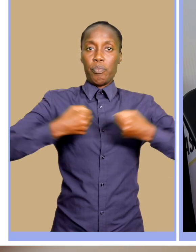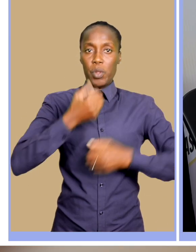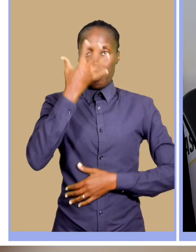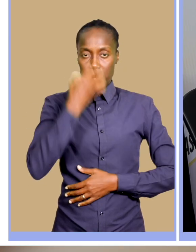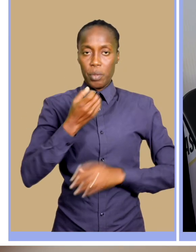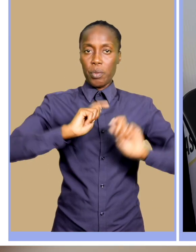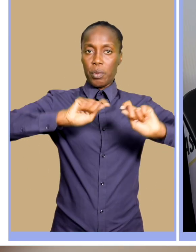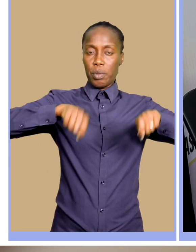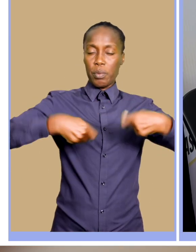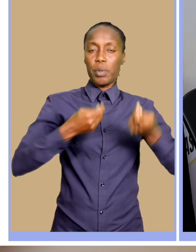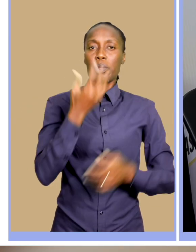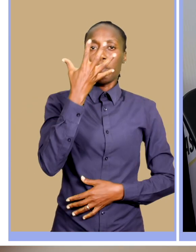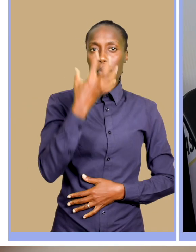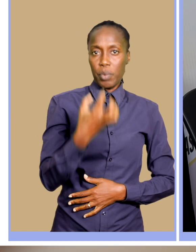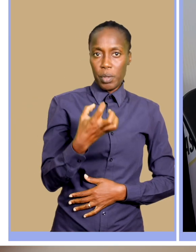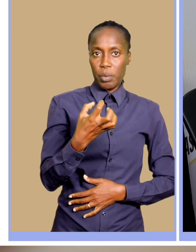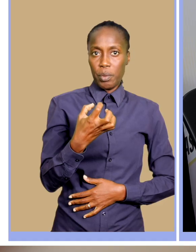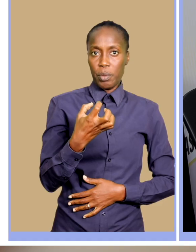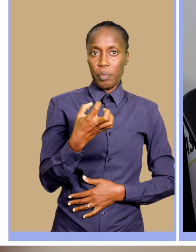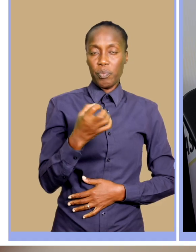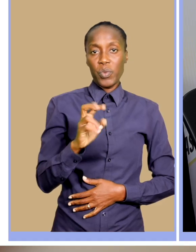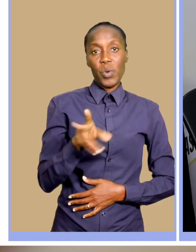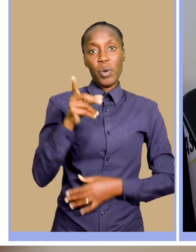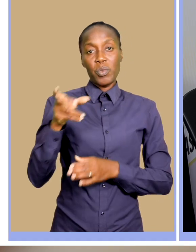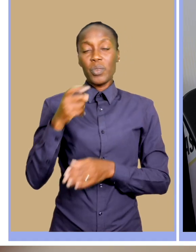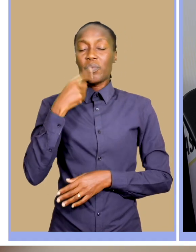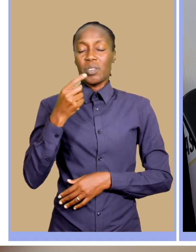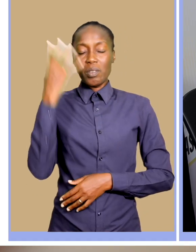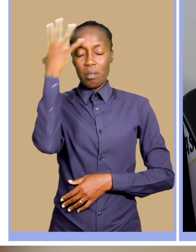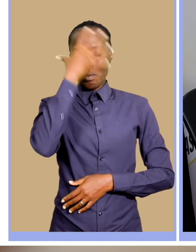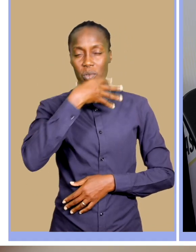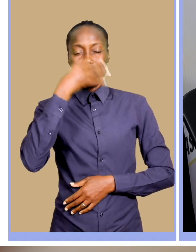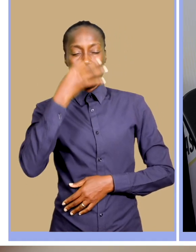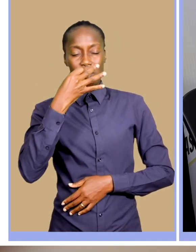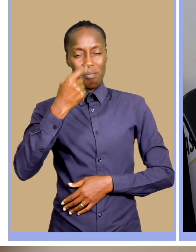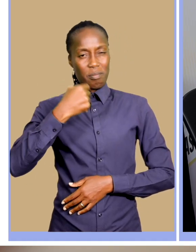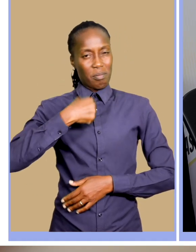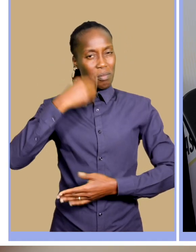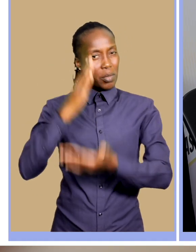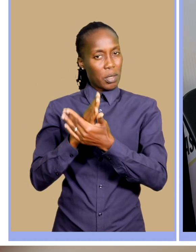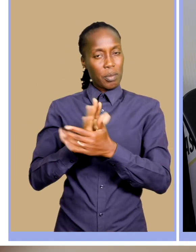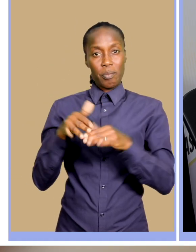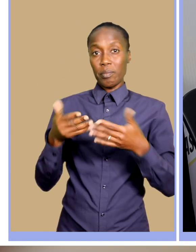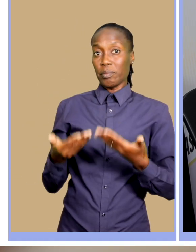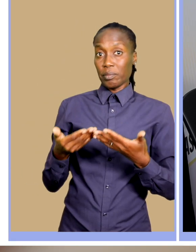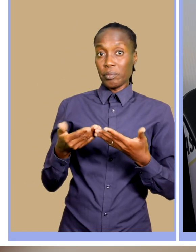não tenho a certeza. Uso dreadlocks longas e uso óculos de